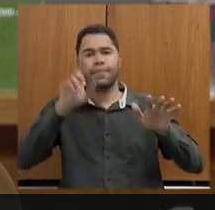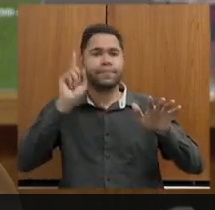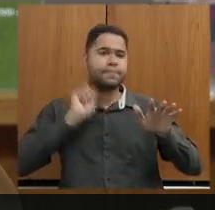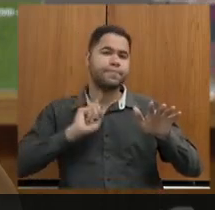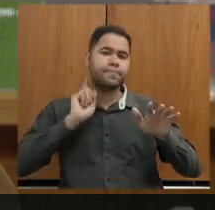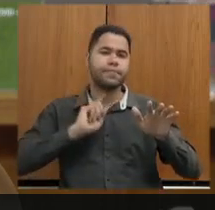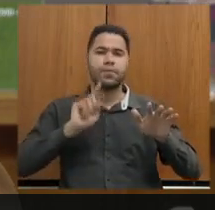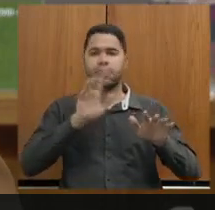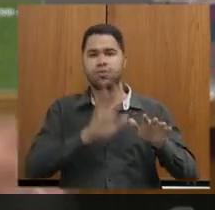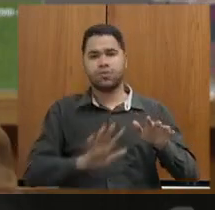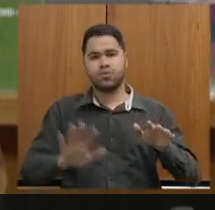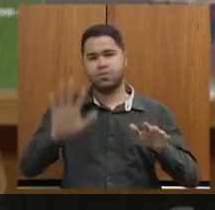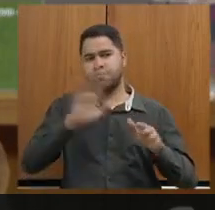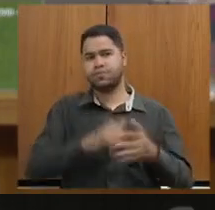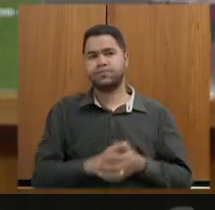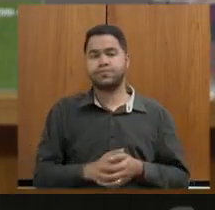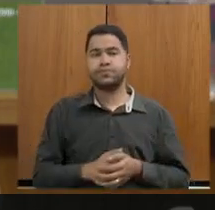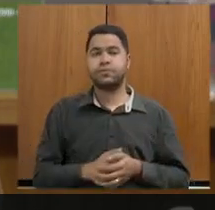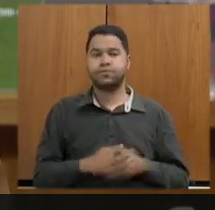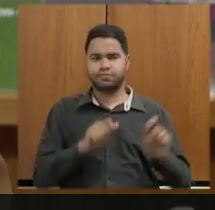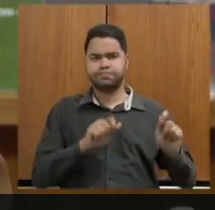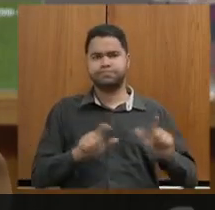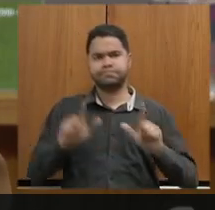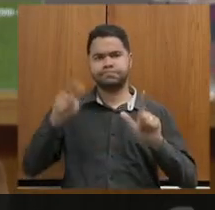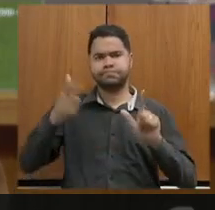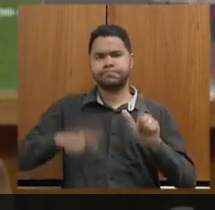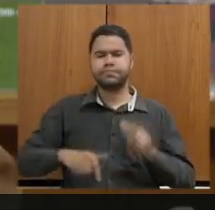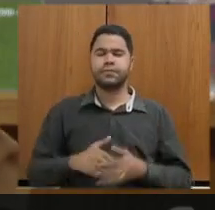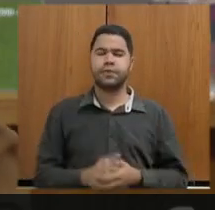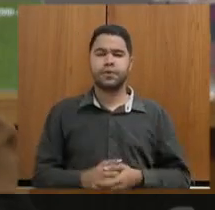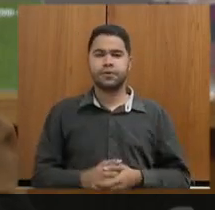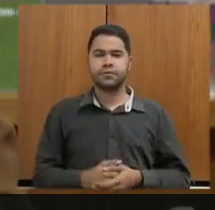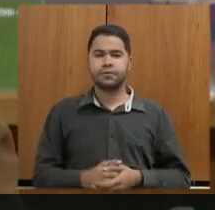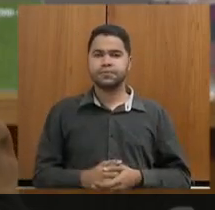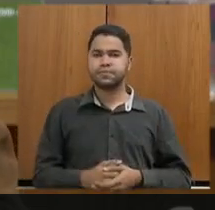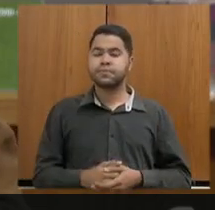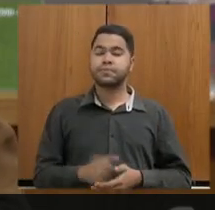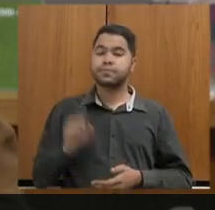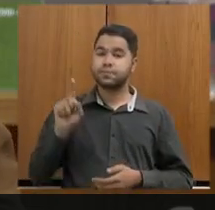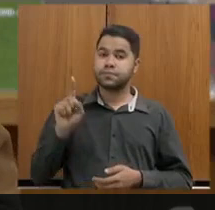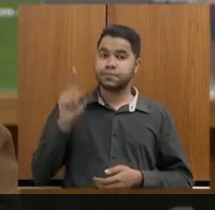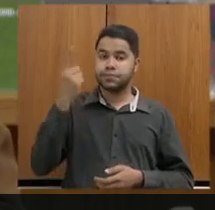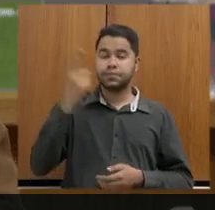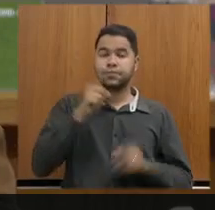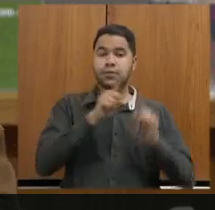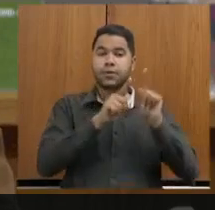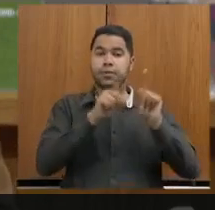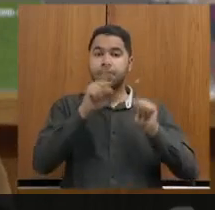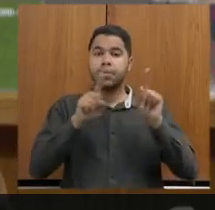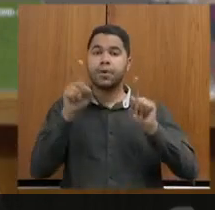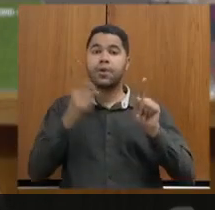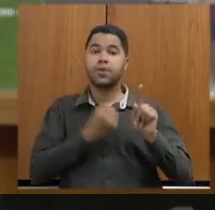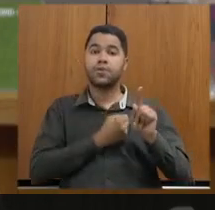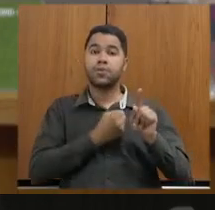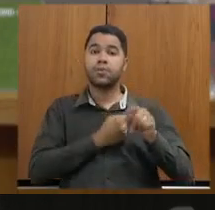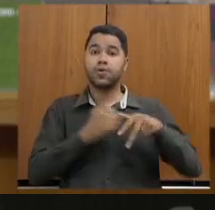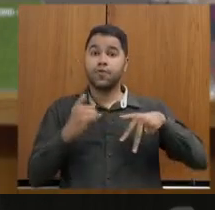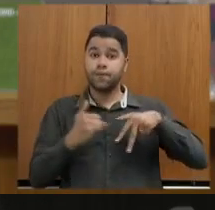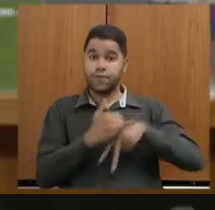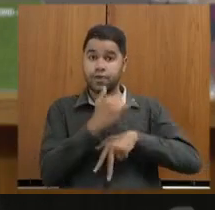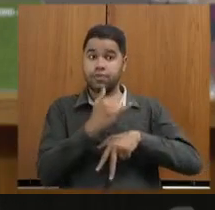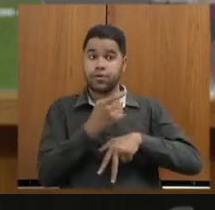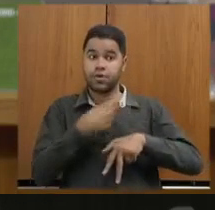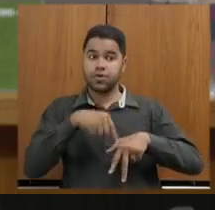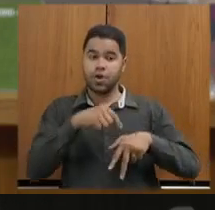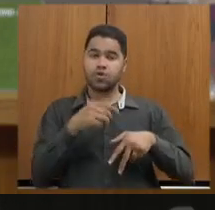pode passar mais uma a gente vai ter aqui o número esse primeiro gráfico ele é o número de vítimas que a gente teve